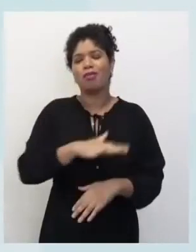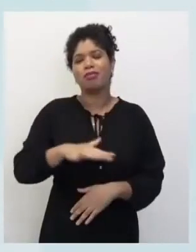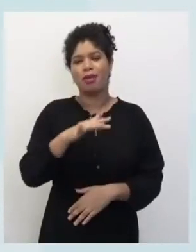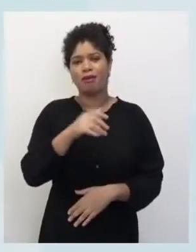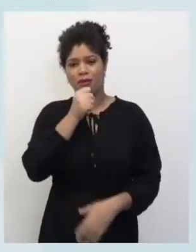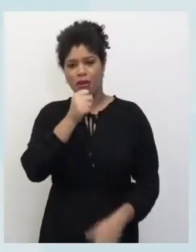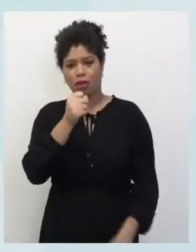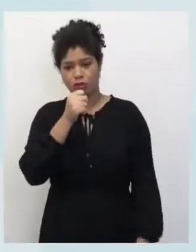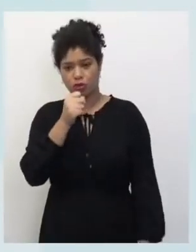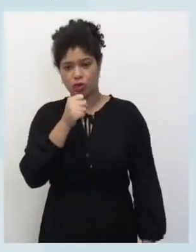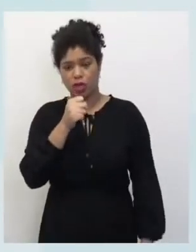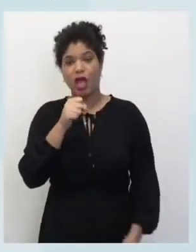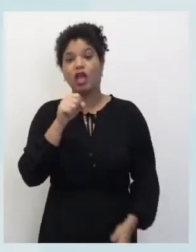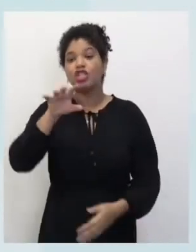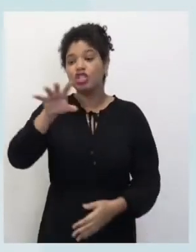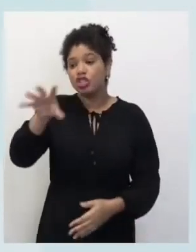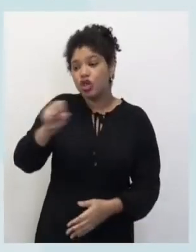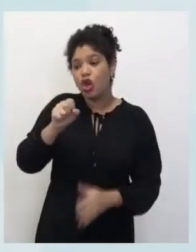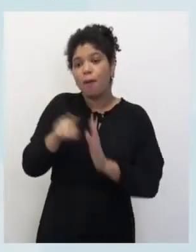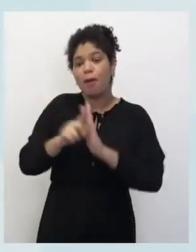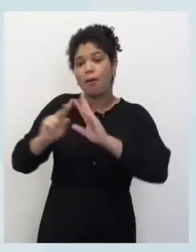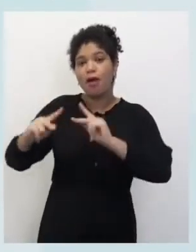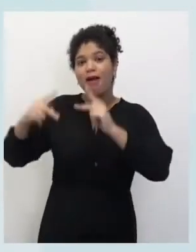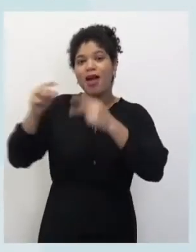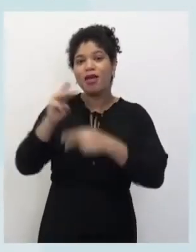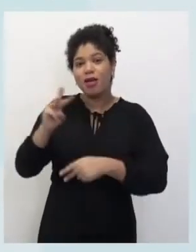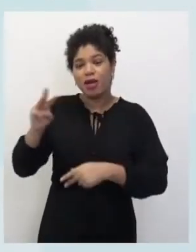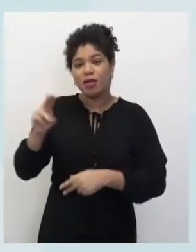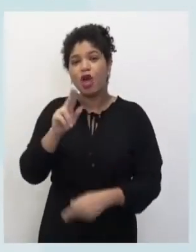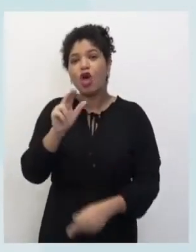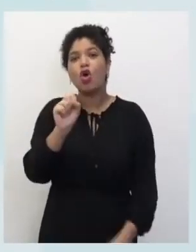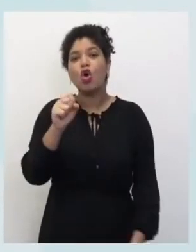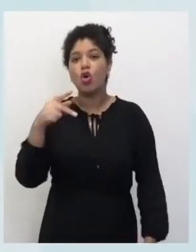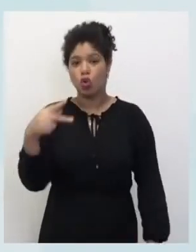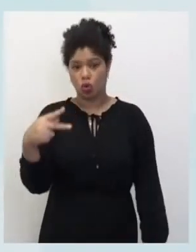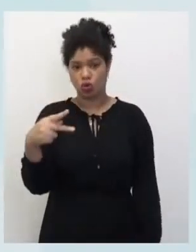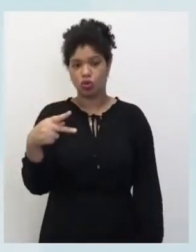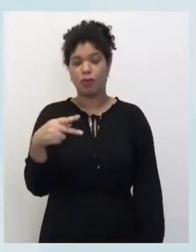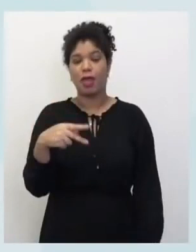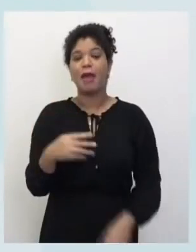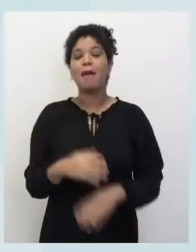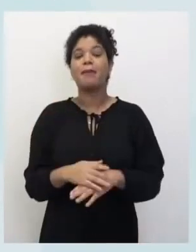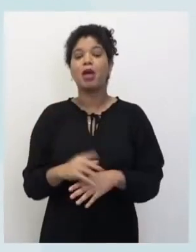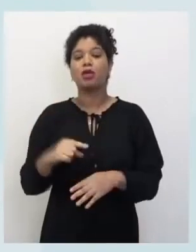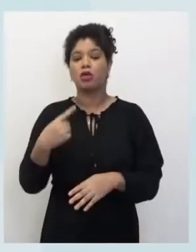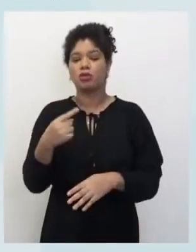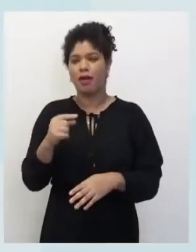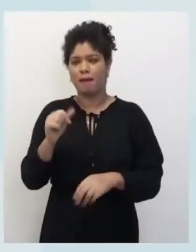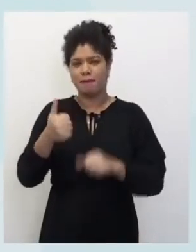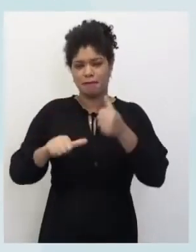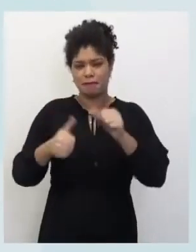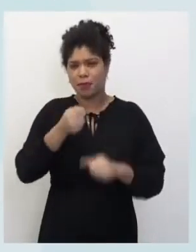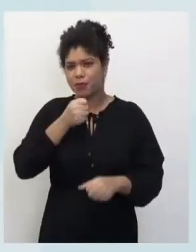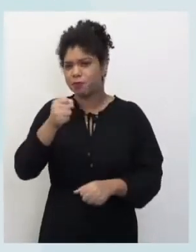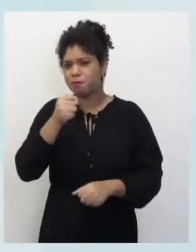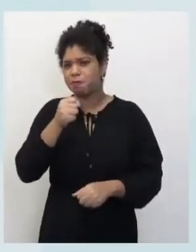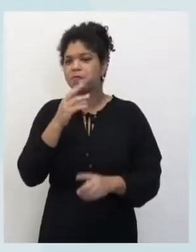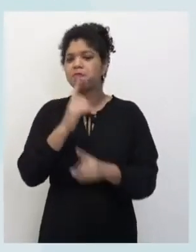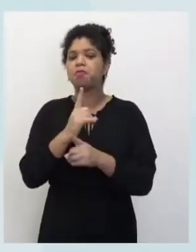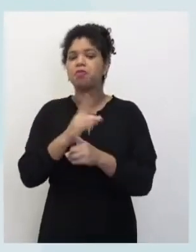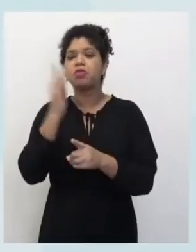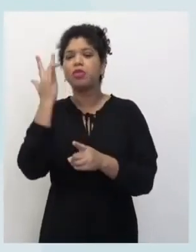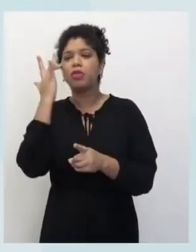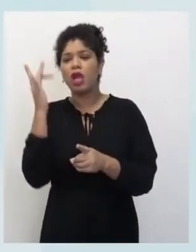e foi retirada do site da USP. Antes de passarmos para a análise da entrevista, identifique sua